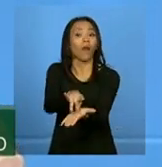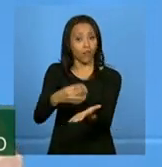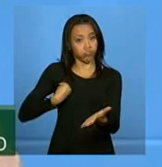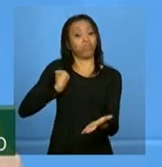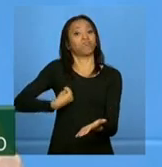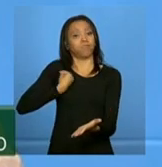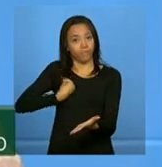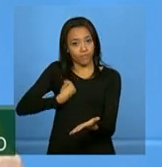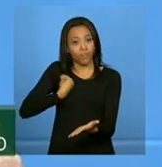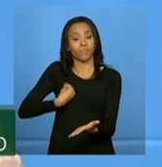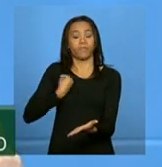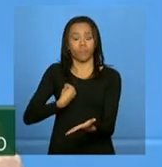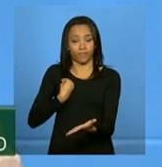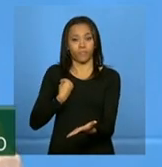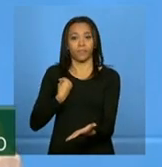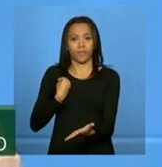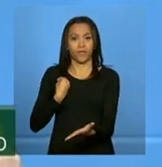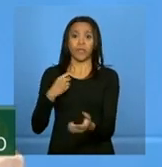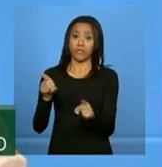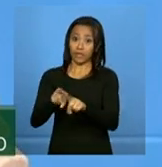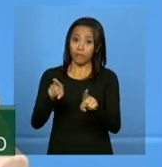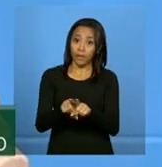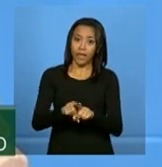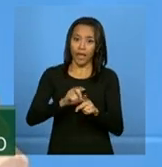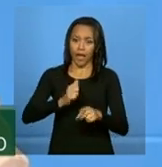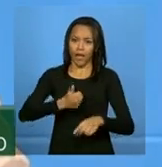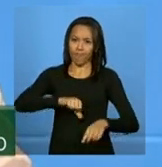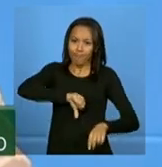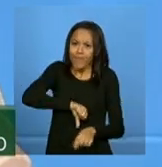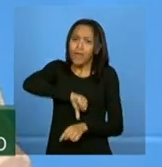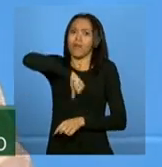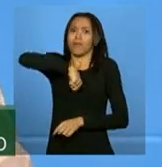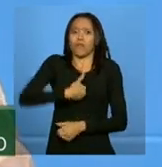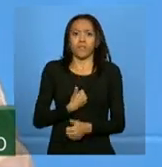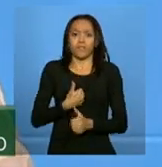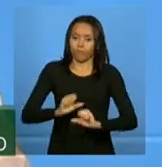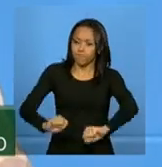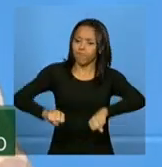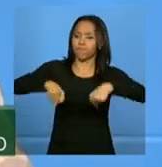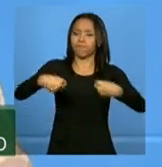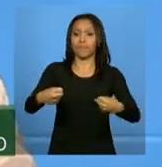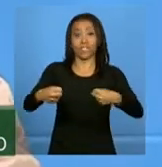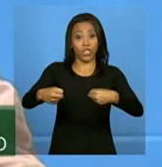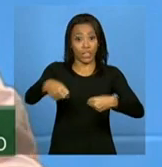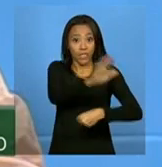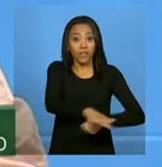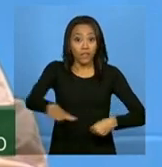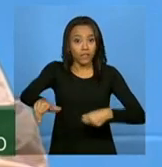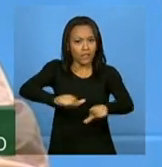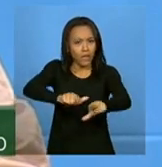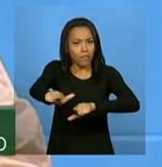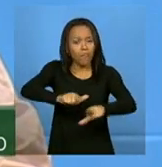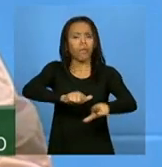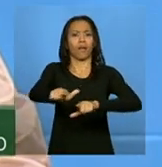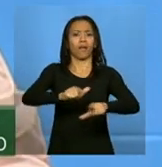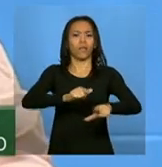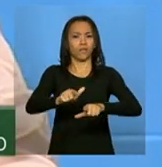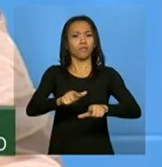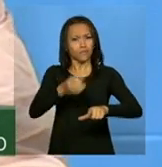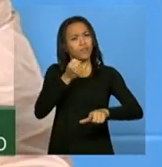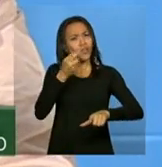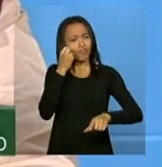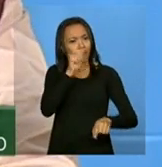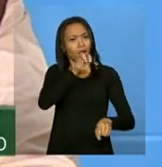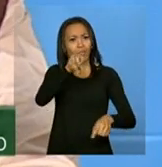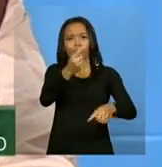que há programas de reabilitação de crianças que estiveram trabalhando. Também vemos que há grandes produtos e grandes progressos.